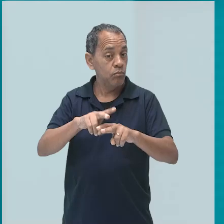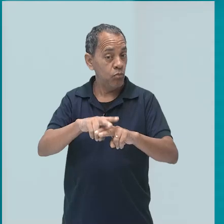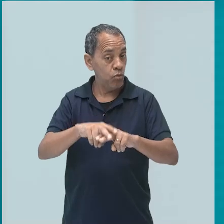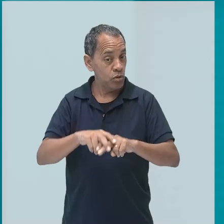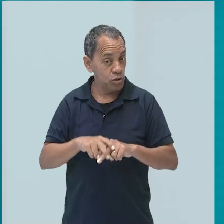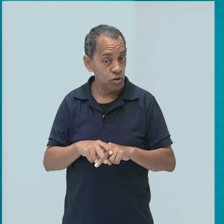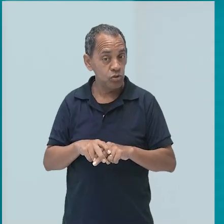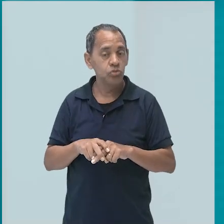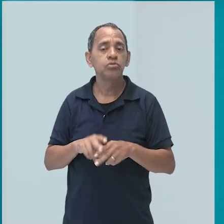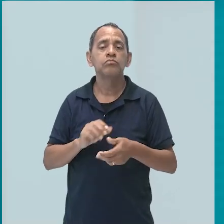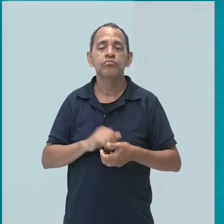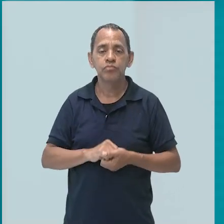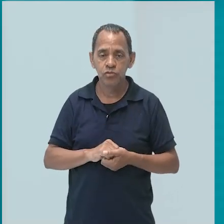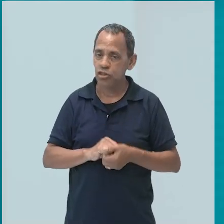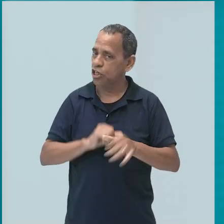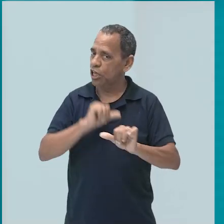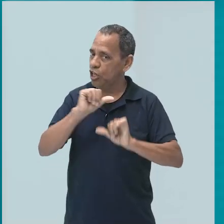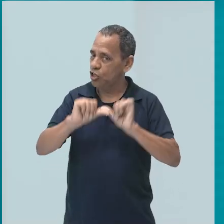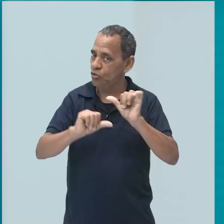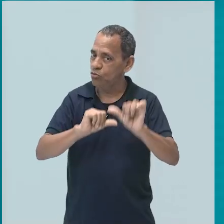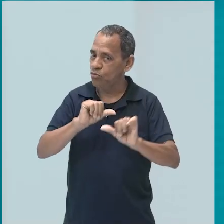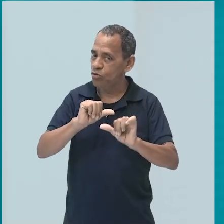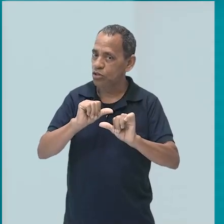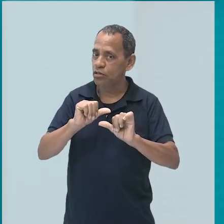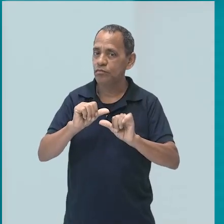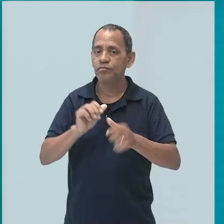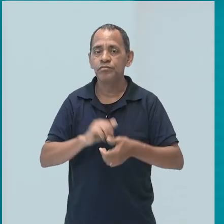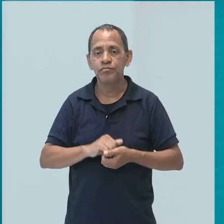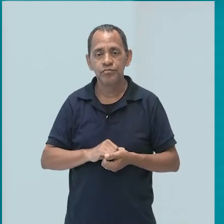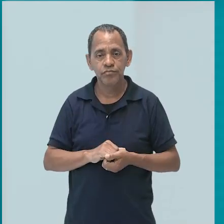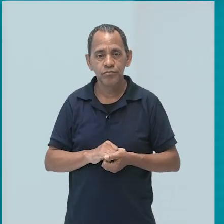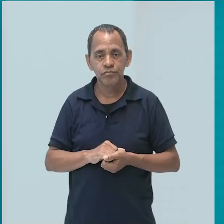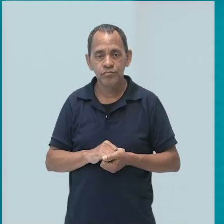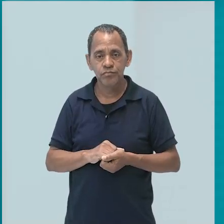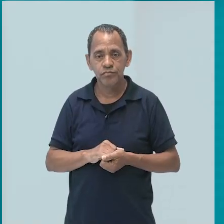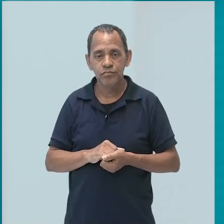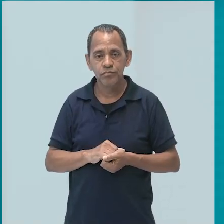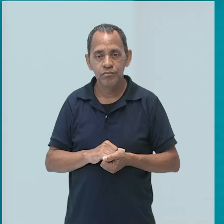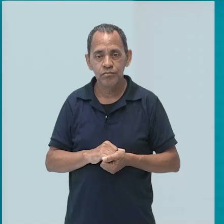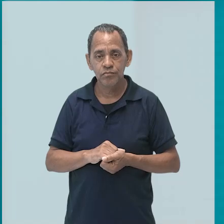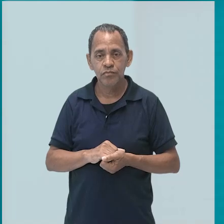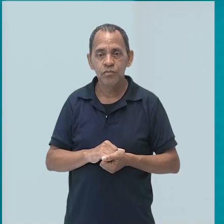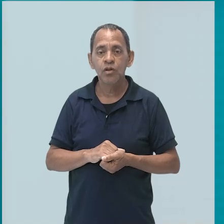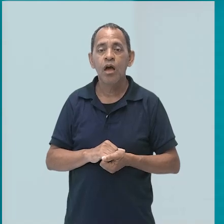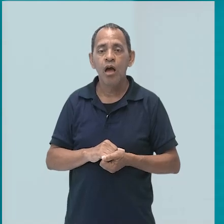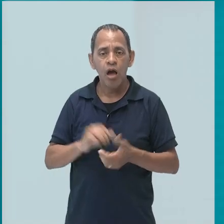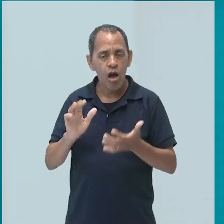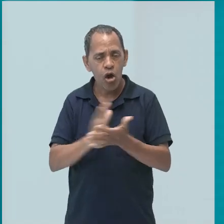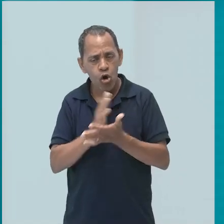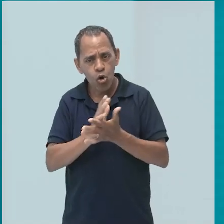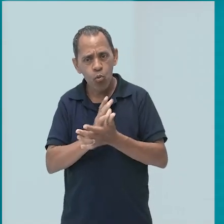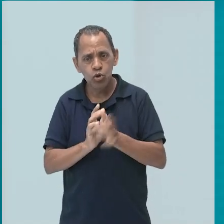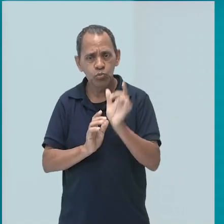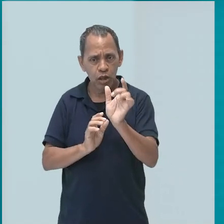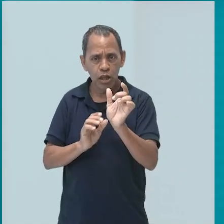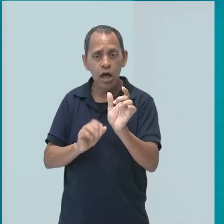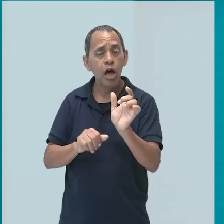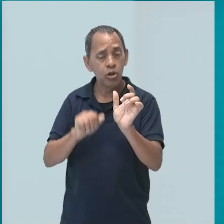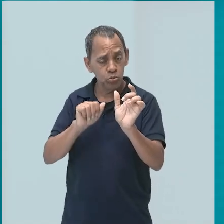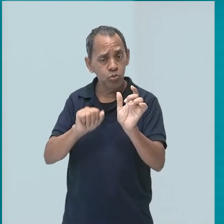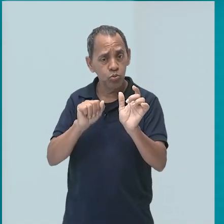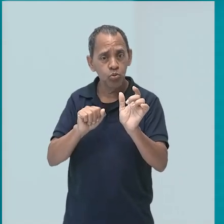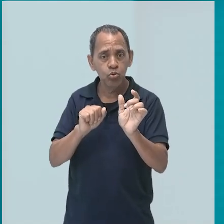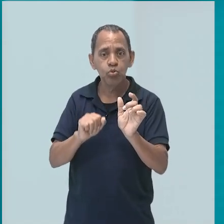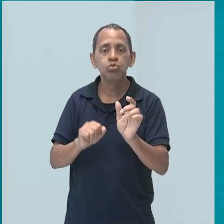do substantivo, do artigo, do pronome, do numeral, que mudam para indicar plural, para indicar singular, para indicar